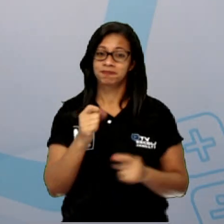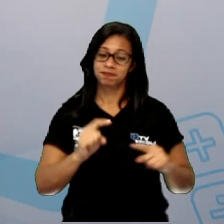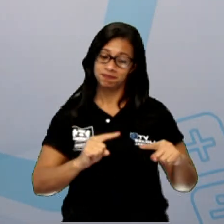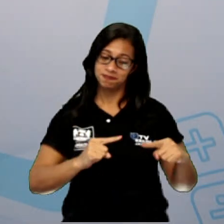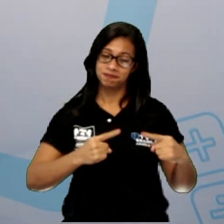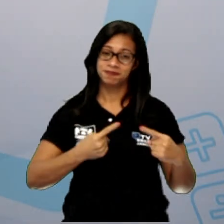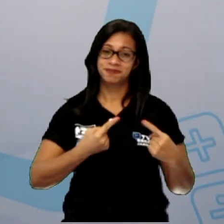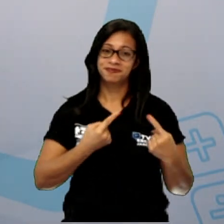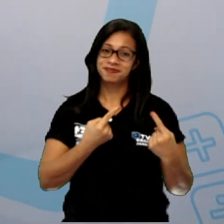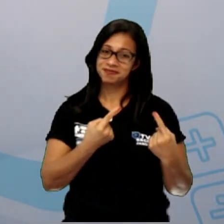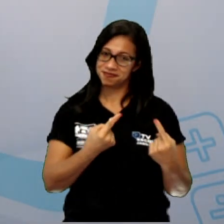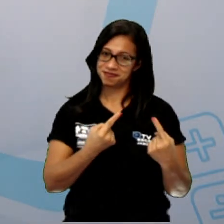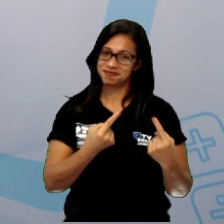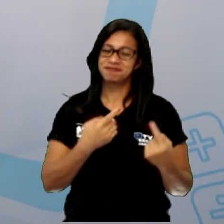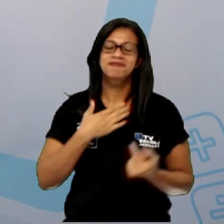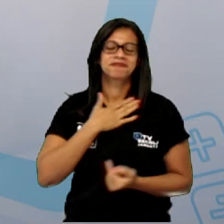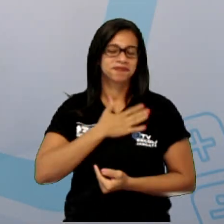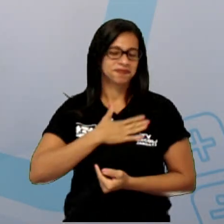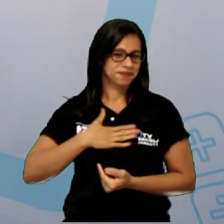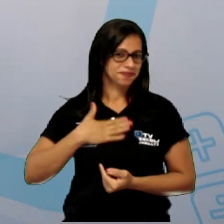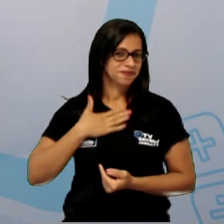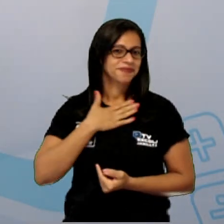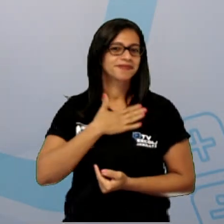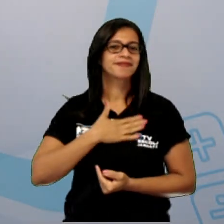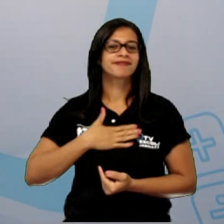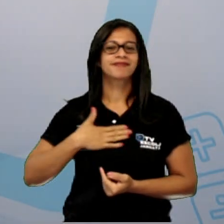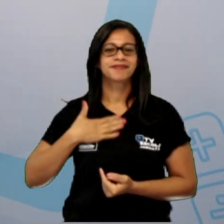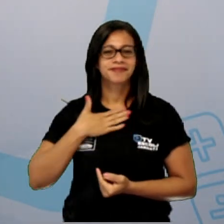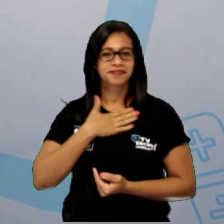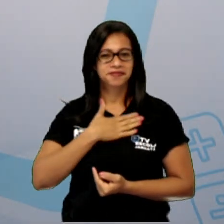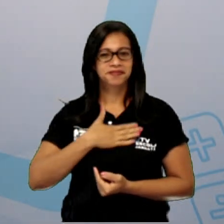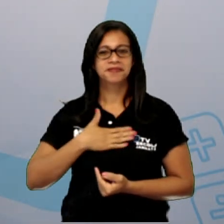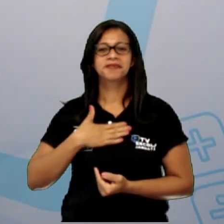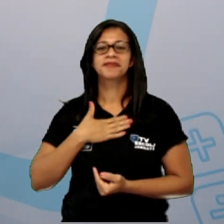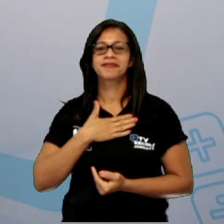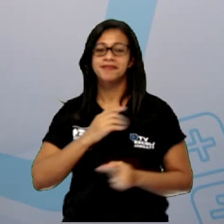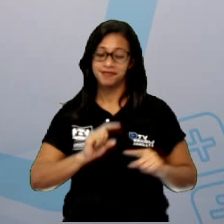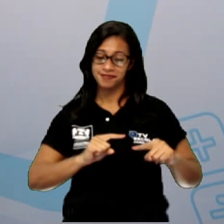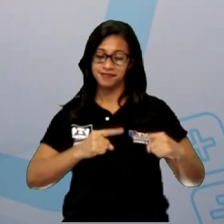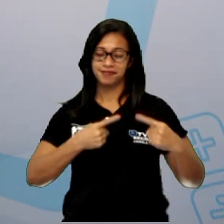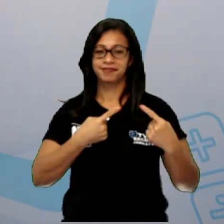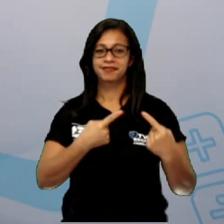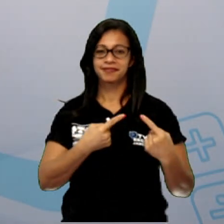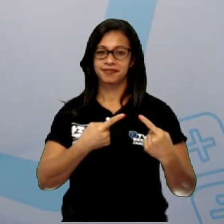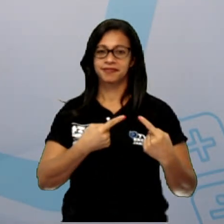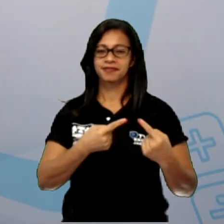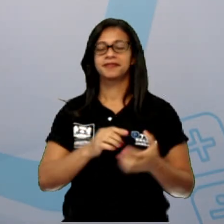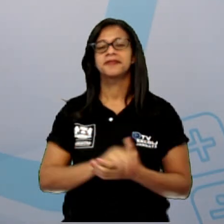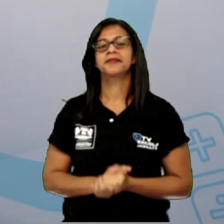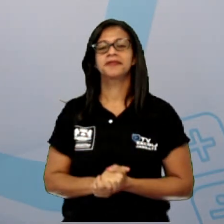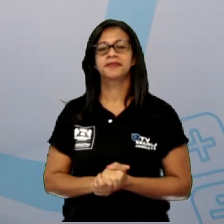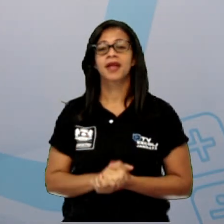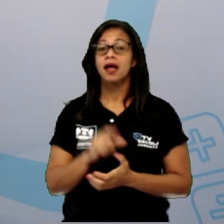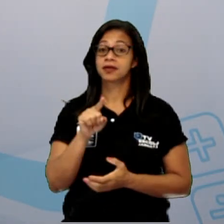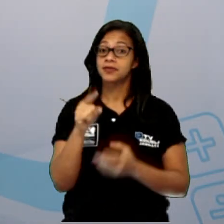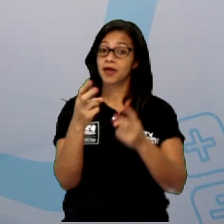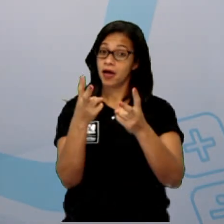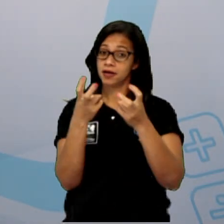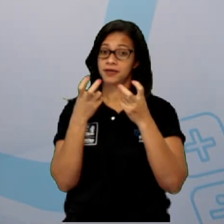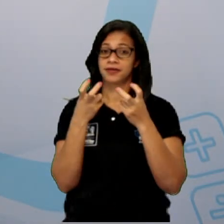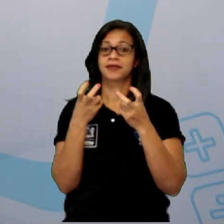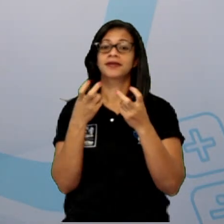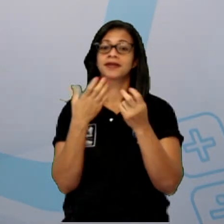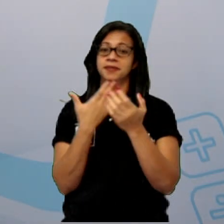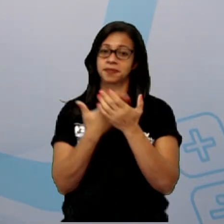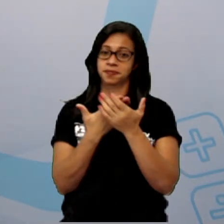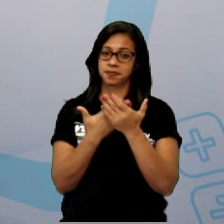muito de falar dele, bem esperado, que é o momento do desafio. Se você prestou bem atenção na aula, se